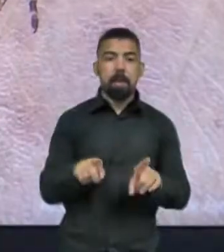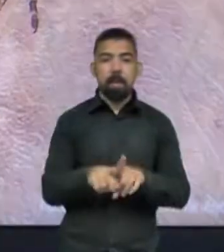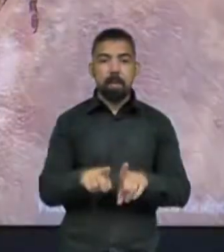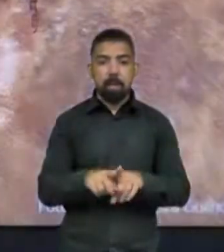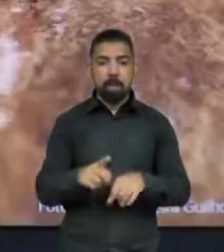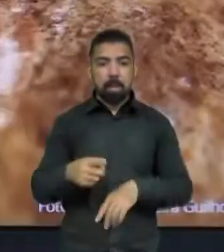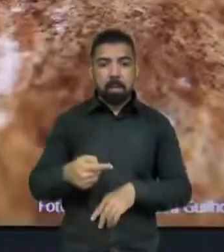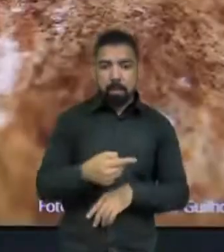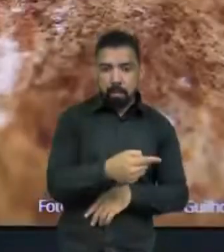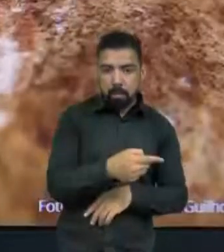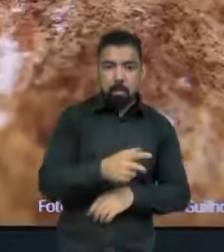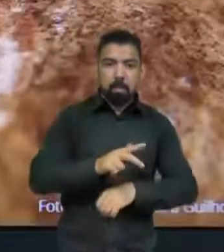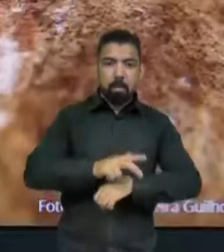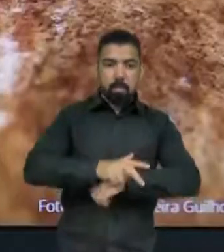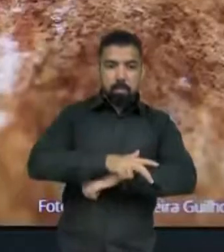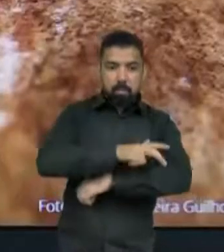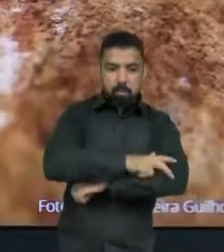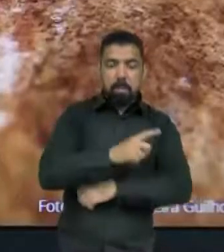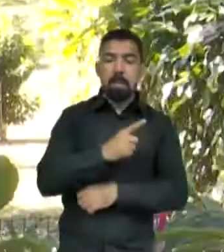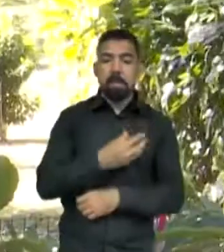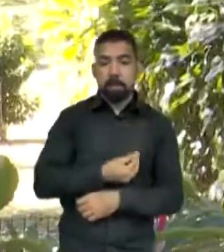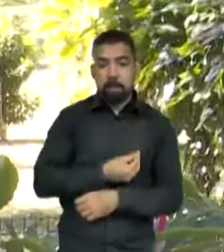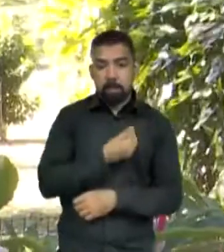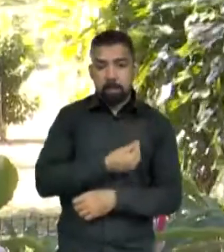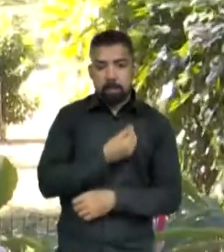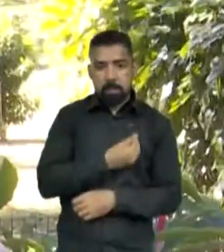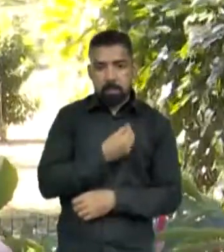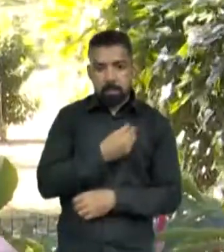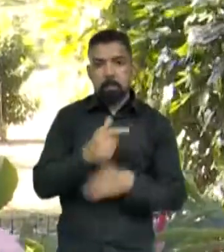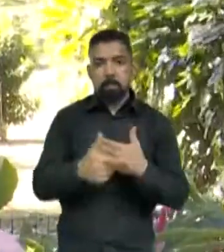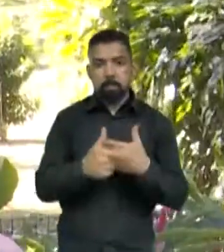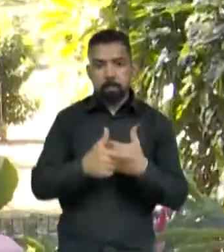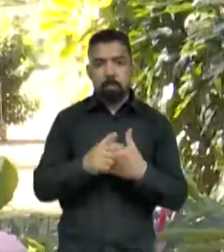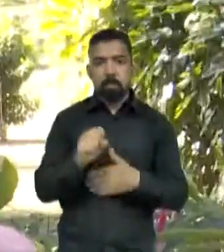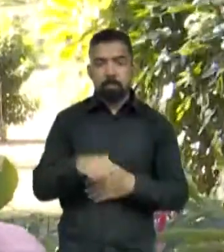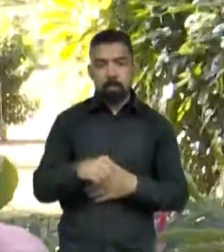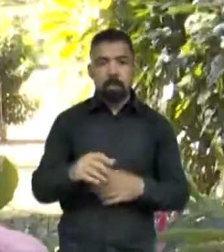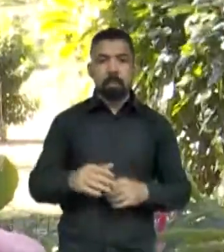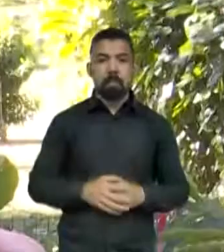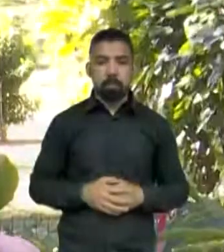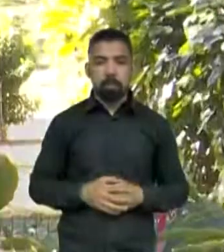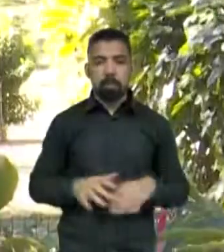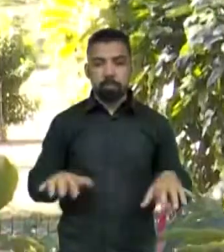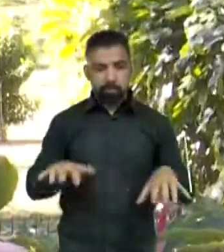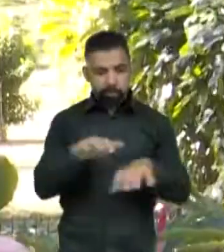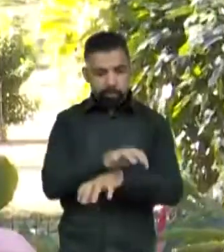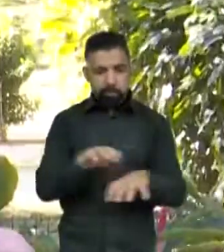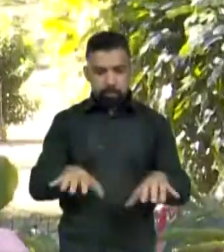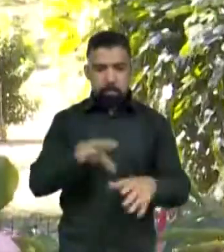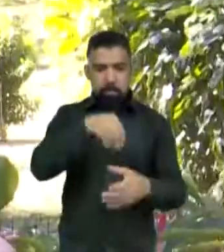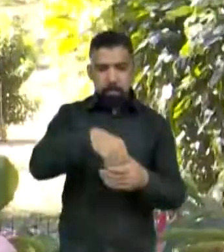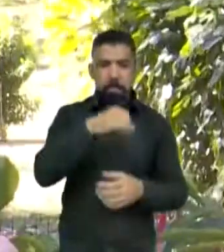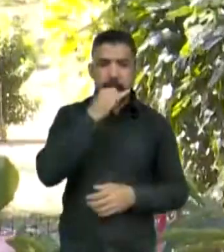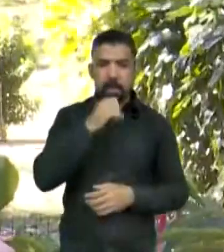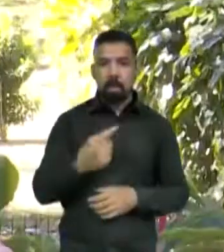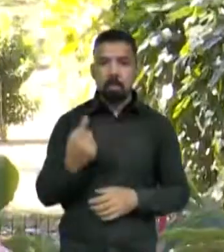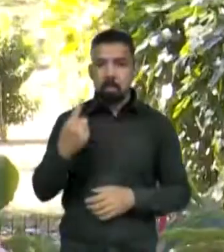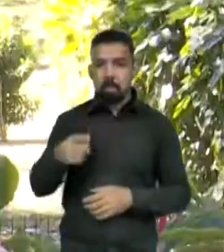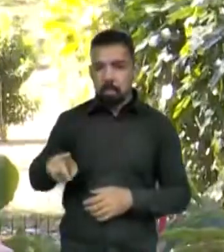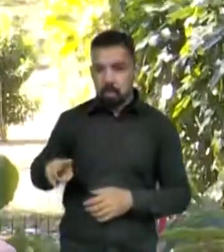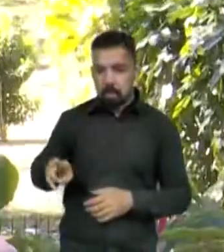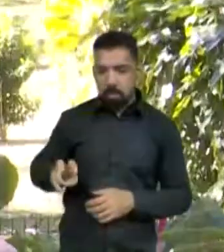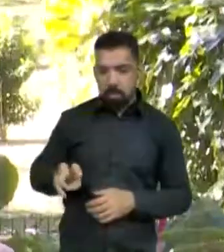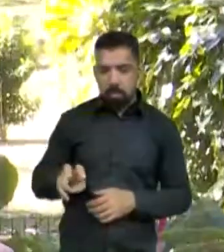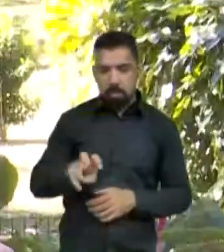papéis definidos dentro do bioma onde vivem. Quando eu falo assim que tem uma espécie de serpente ameaçada de extinção, as pessoas já começam a